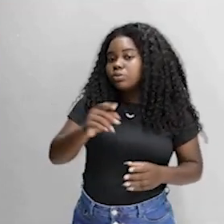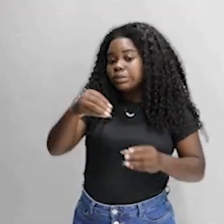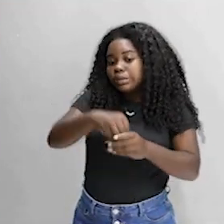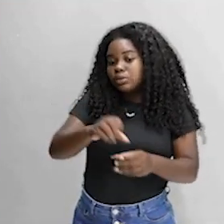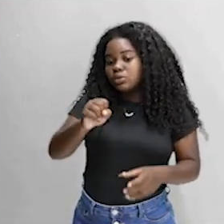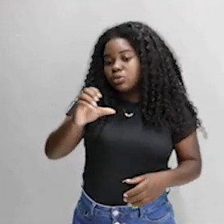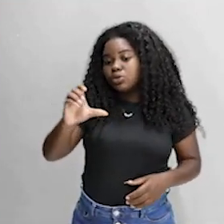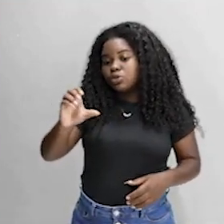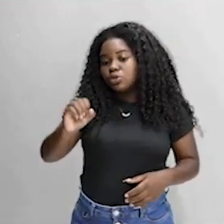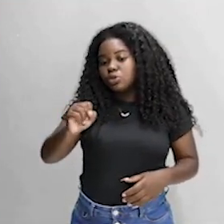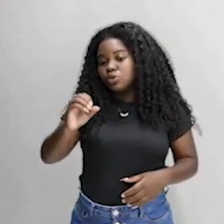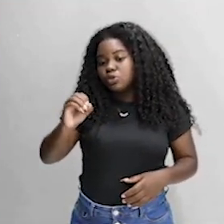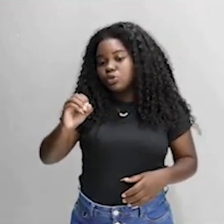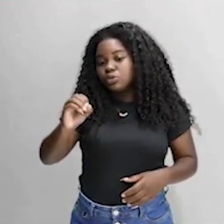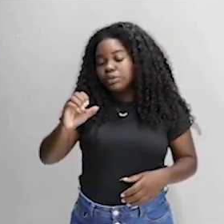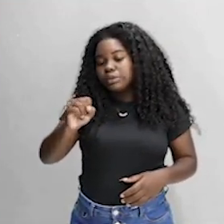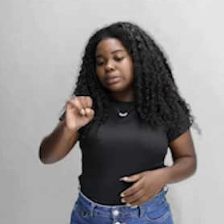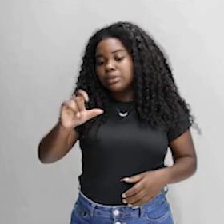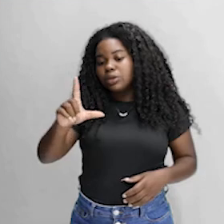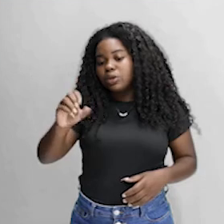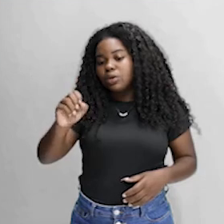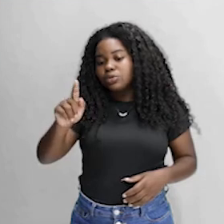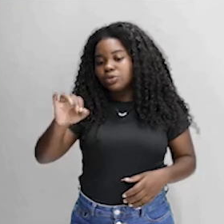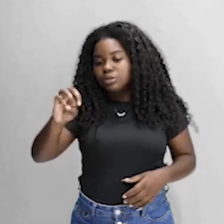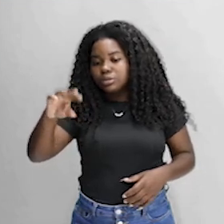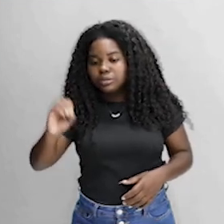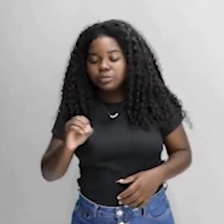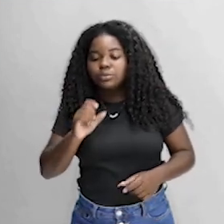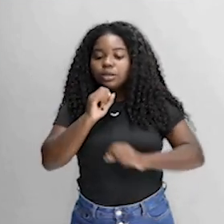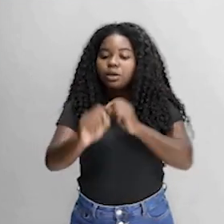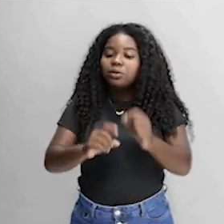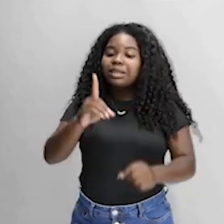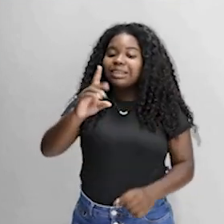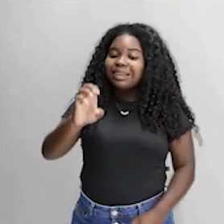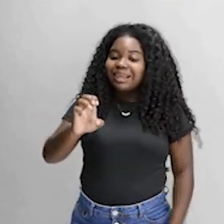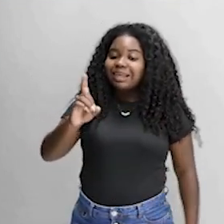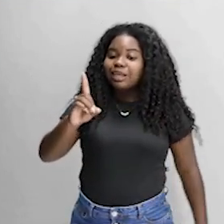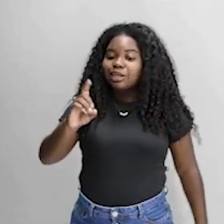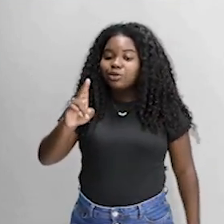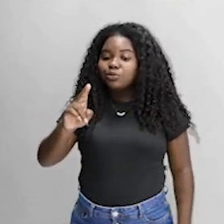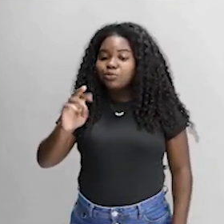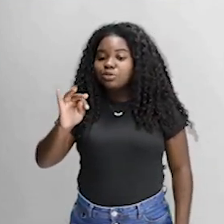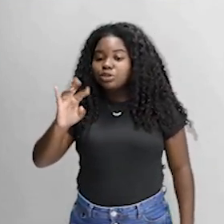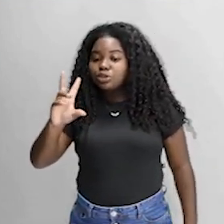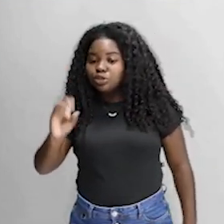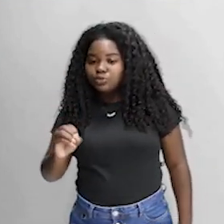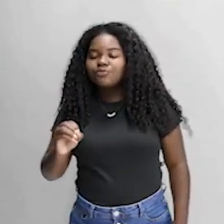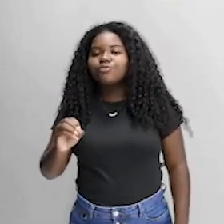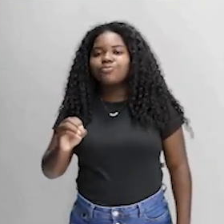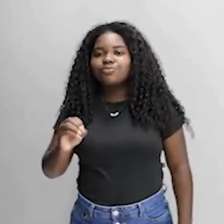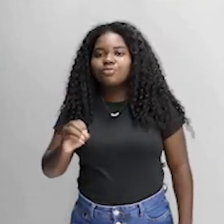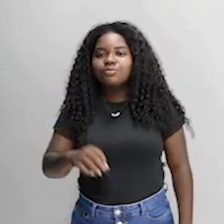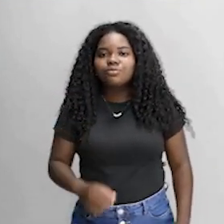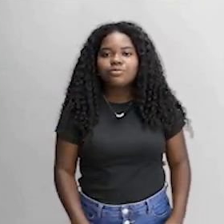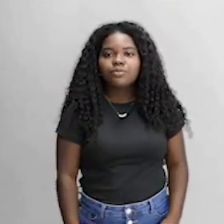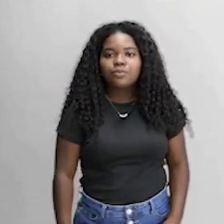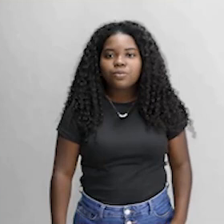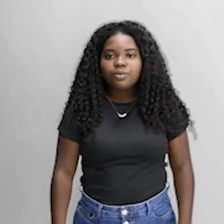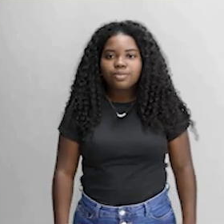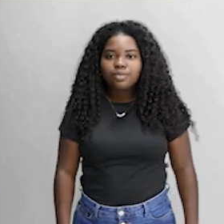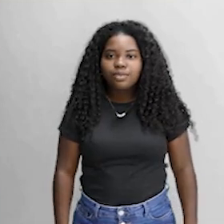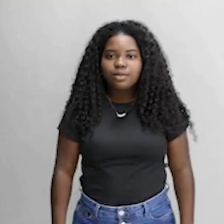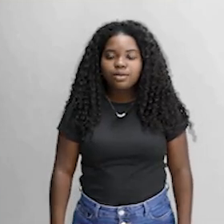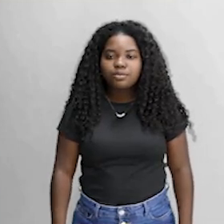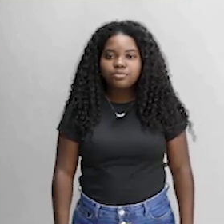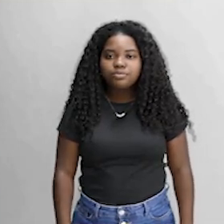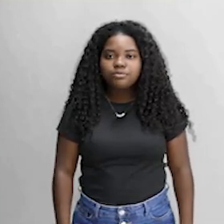silogismo dedutivo. Perceba, isso aqui é uma dedução. Olha aqui, então,